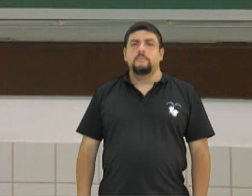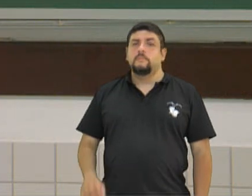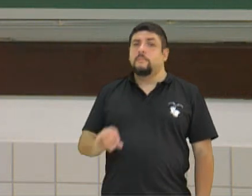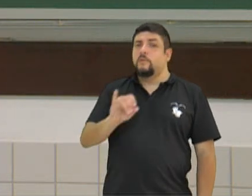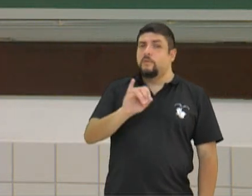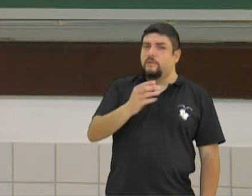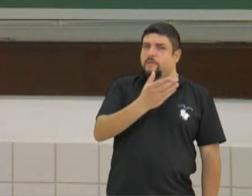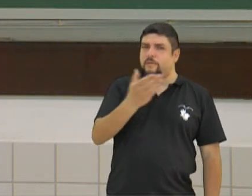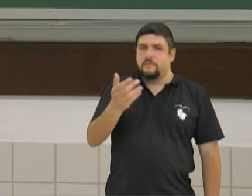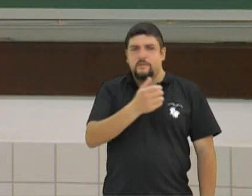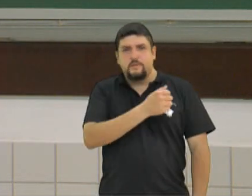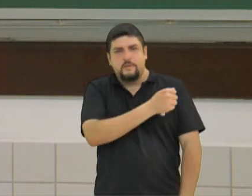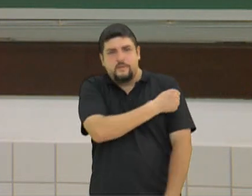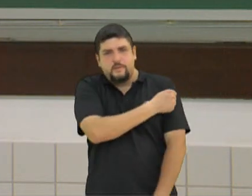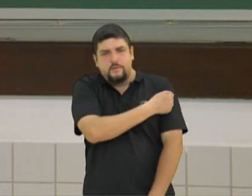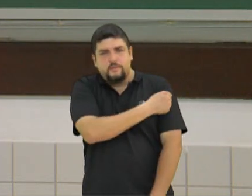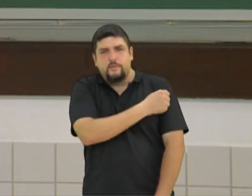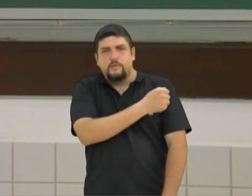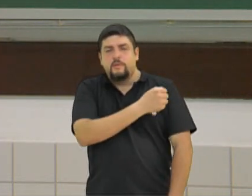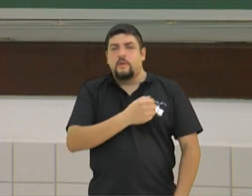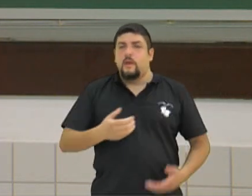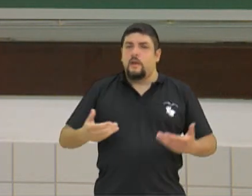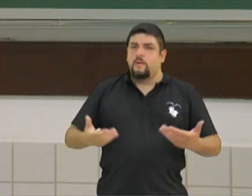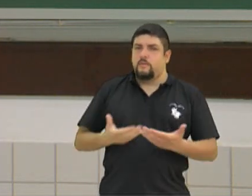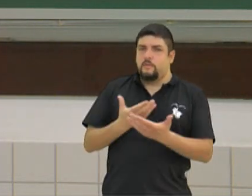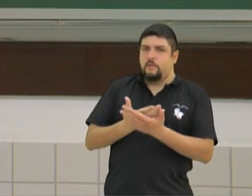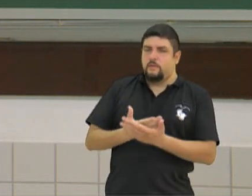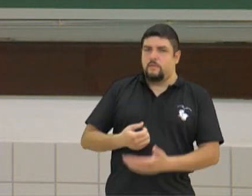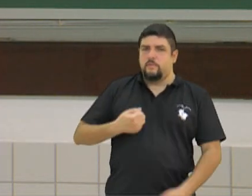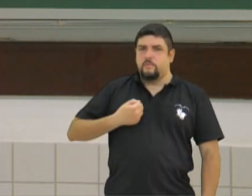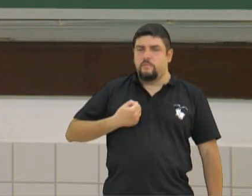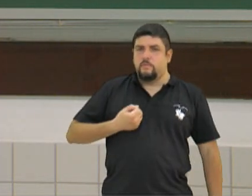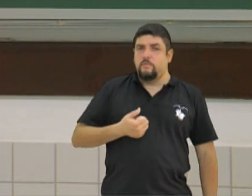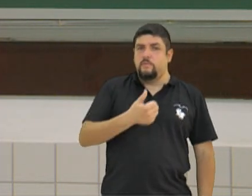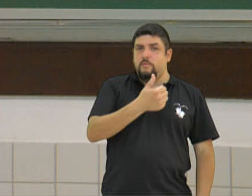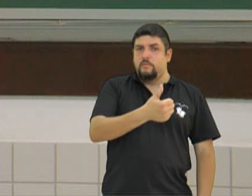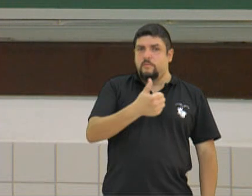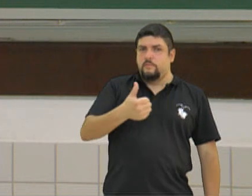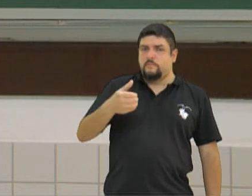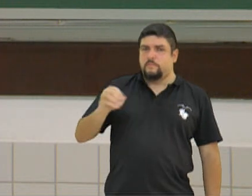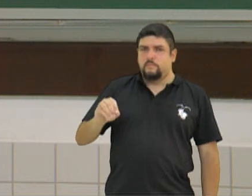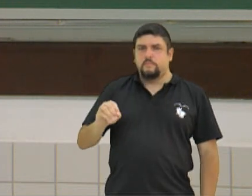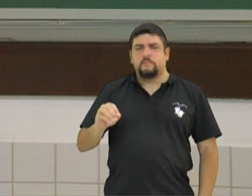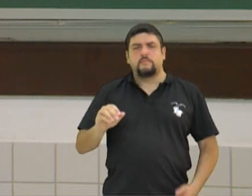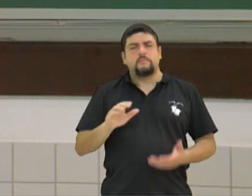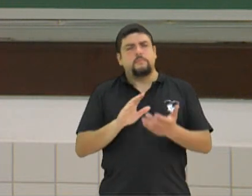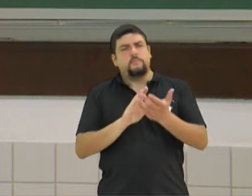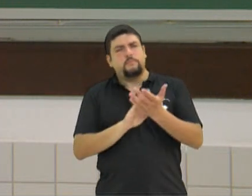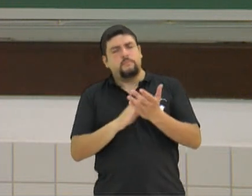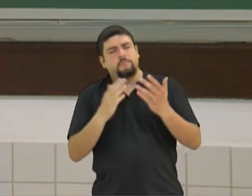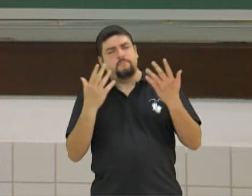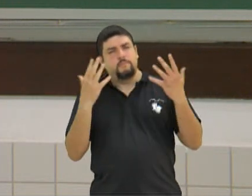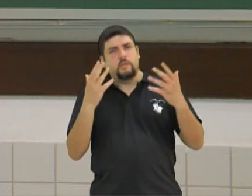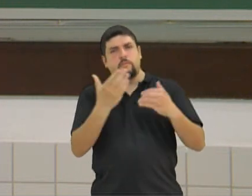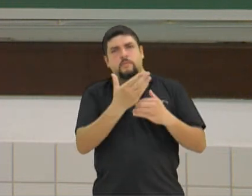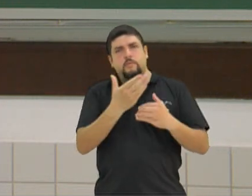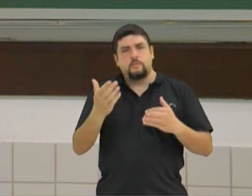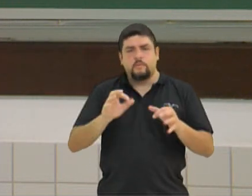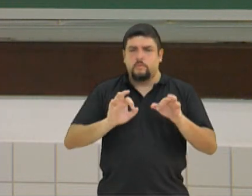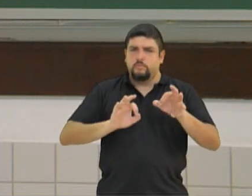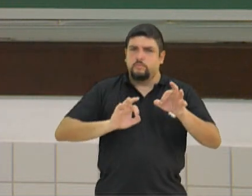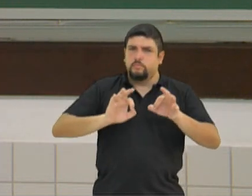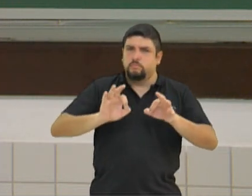Olá, alunos, vamos para a nossa 110ª aula. Parabéns por estarem organizados aí, preparados para aprender, para assistir a mais